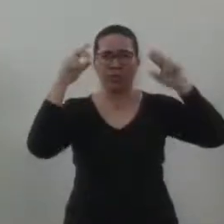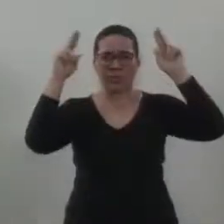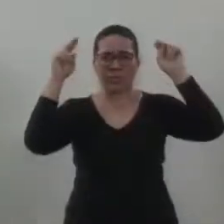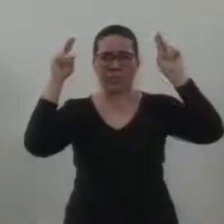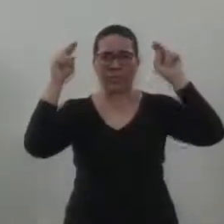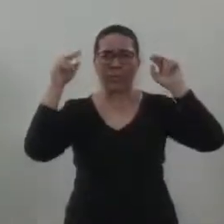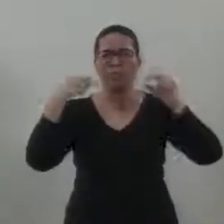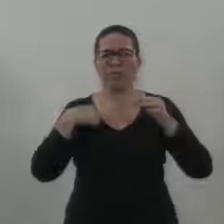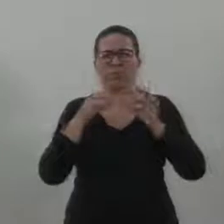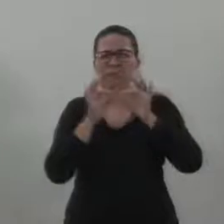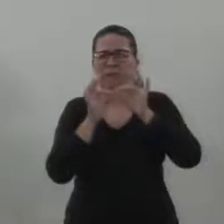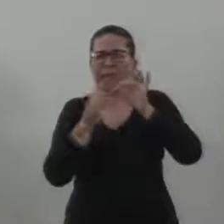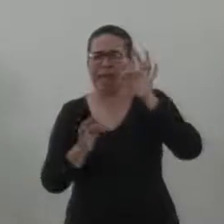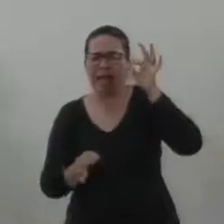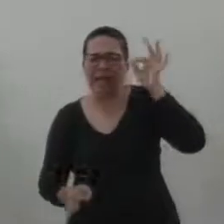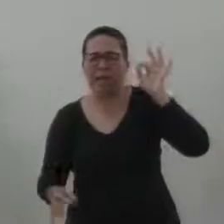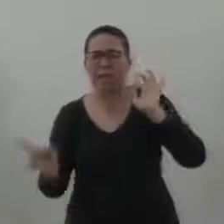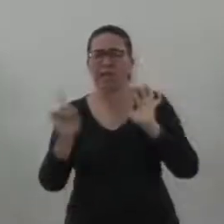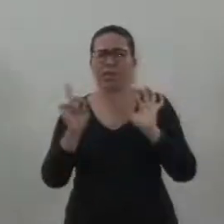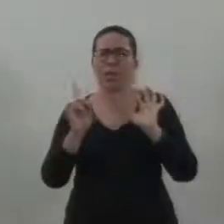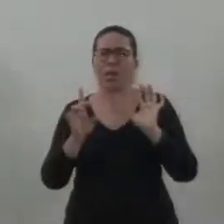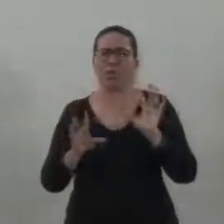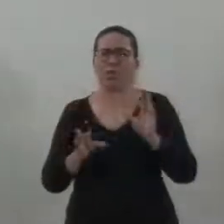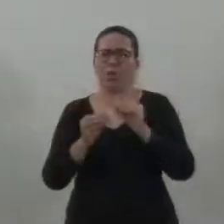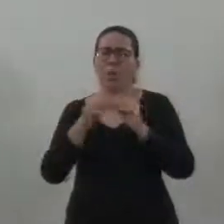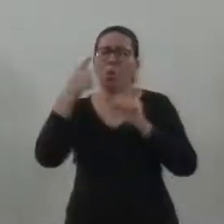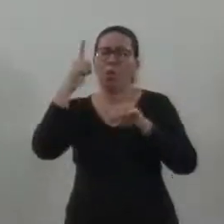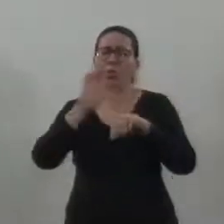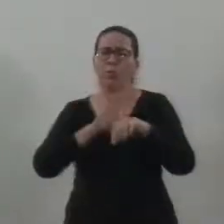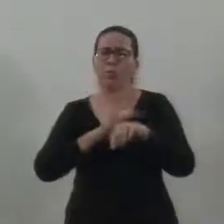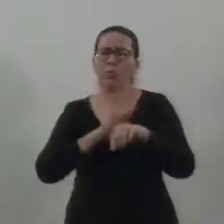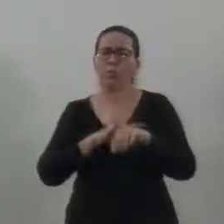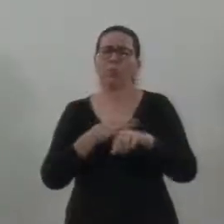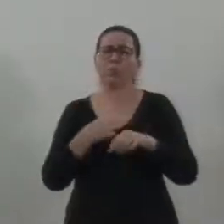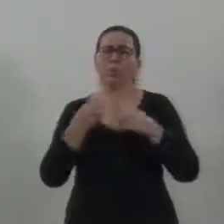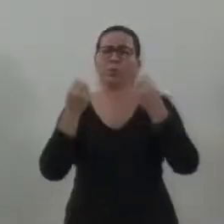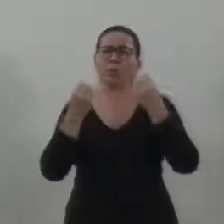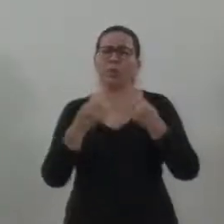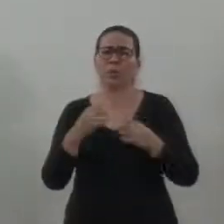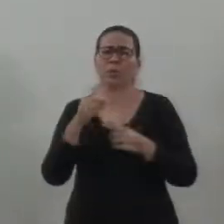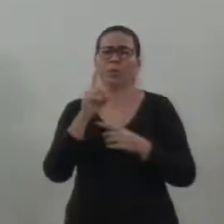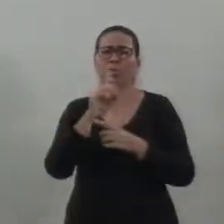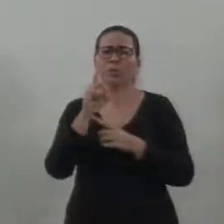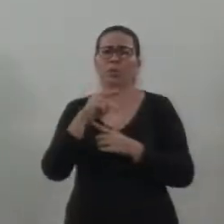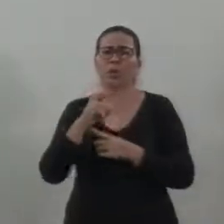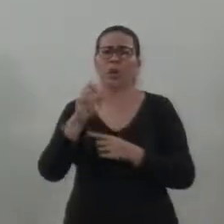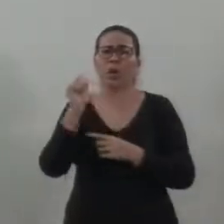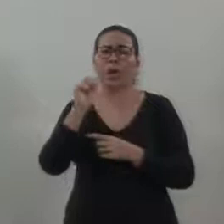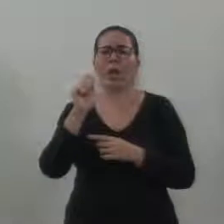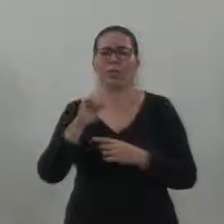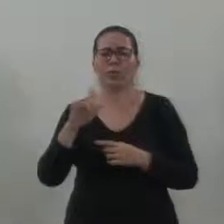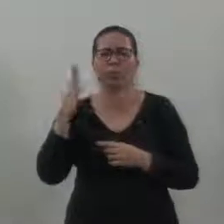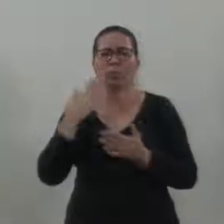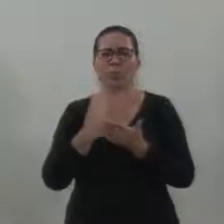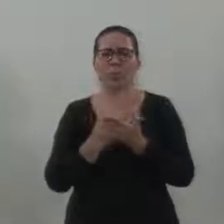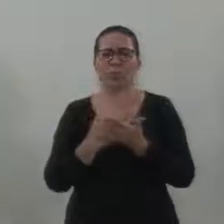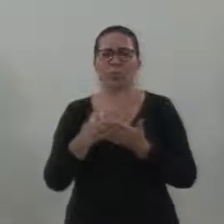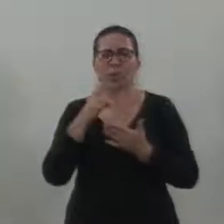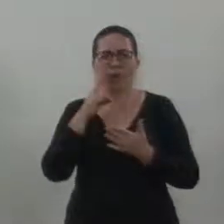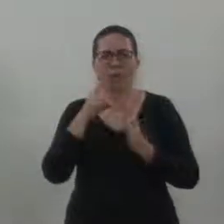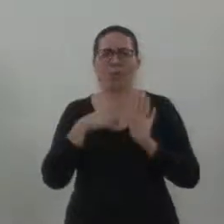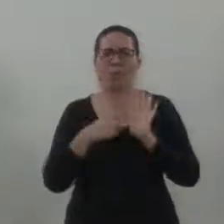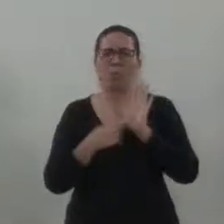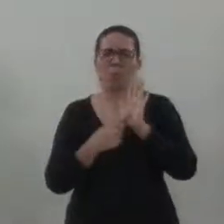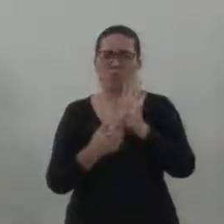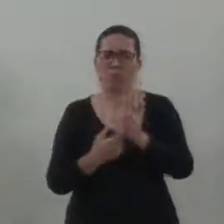vou detalhar porque isso vai ser tema de outro momento, mas eu quero relatar aqui, quem acompanhou a sessão do início, viu que a gente